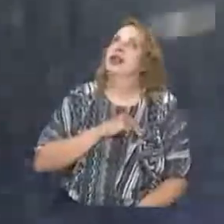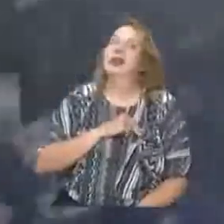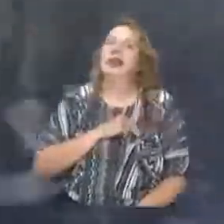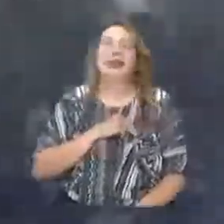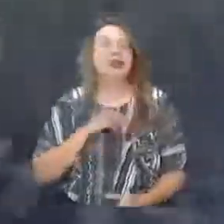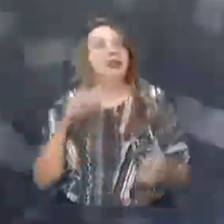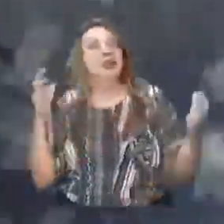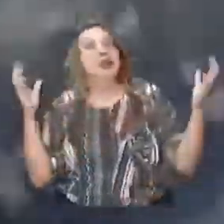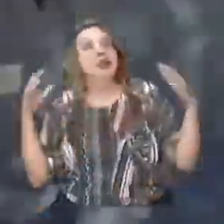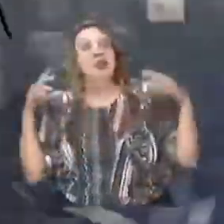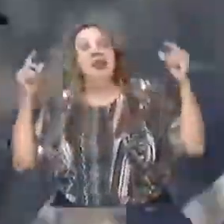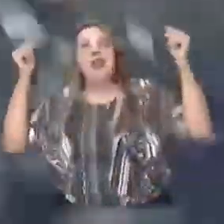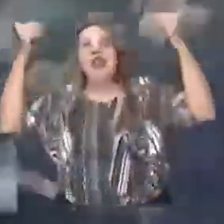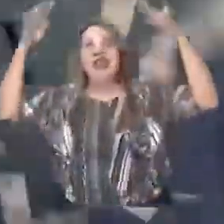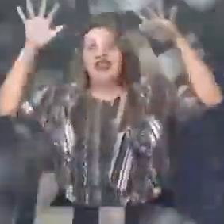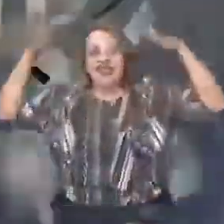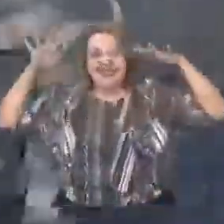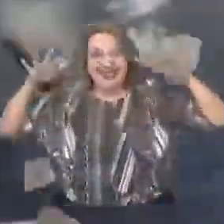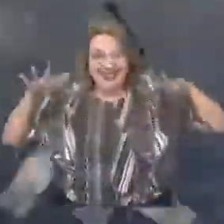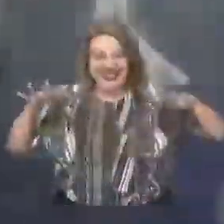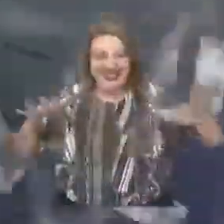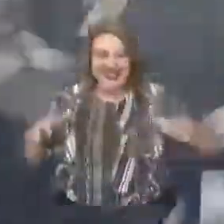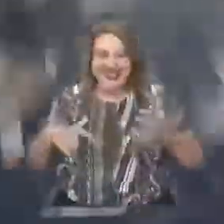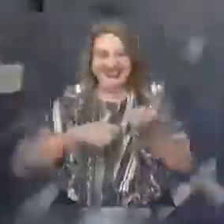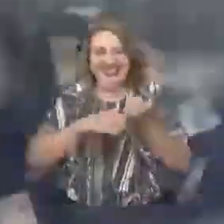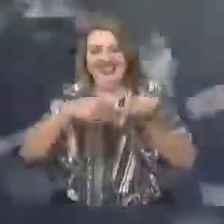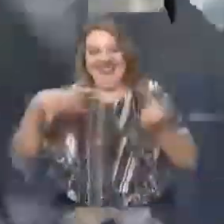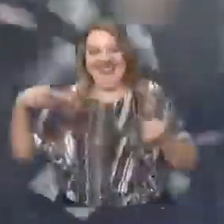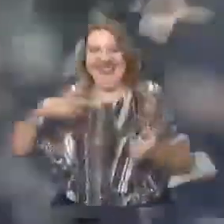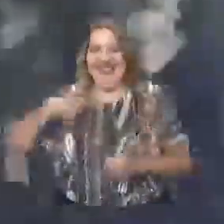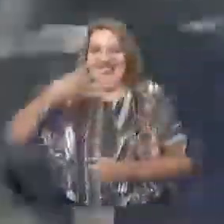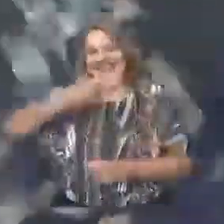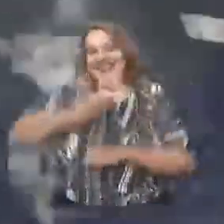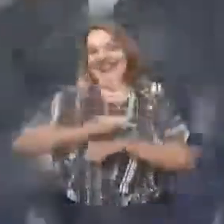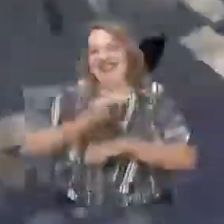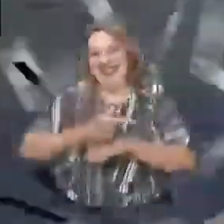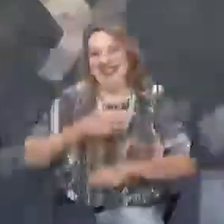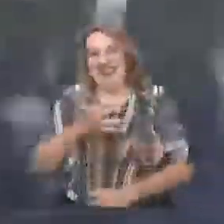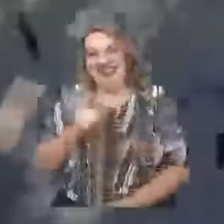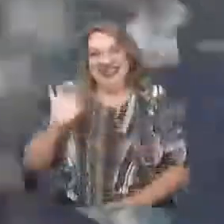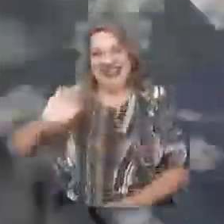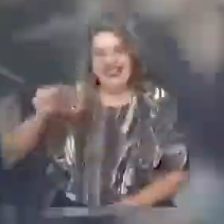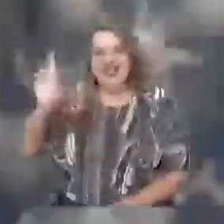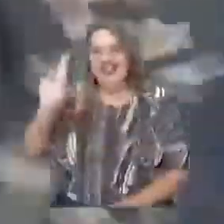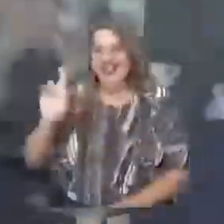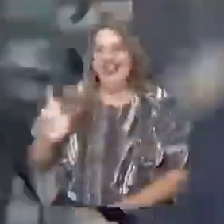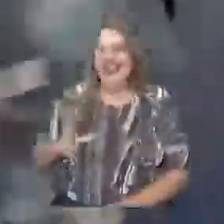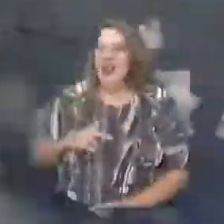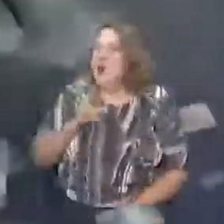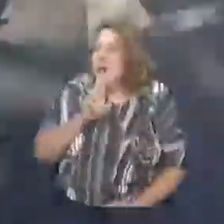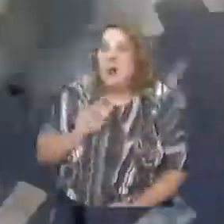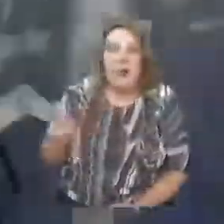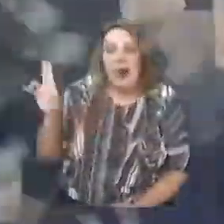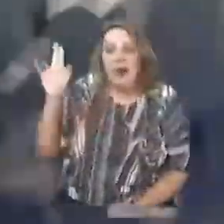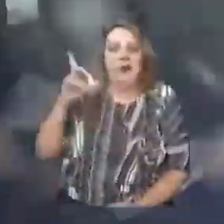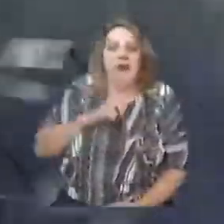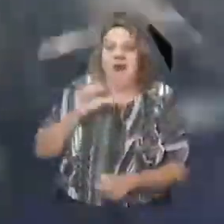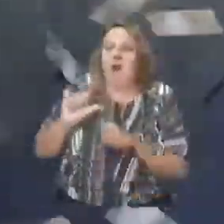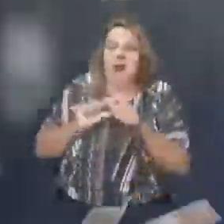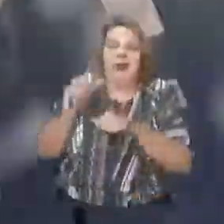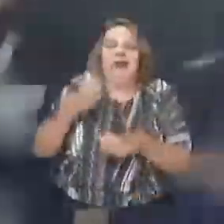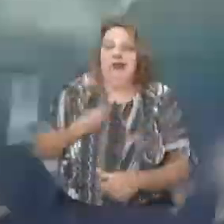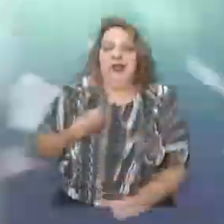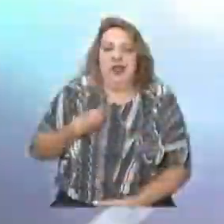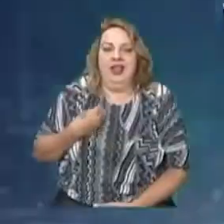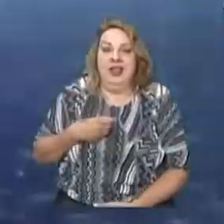hein? Tá sim, mas tá chovendo é dinheiro no Caju Cap. Só no quarto prêmio tem 100 mil reais. 100 mil? Uau, isso sim é que é mudança de